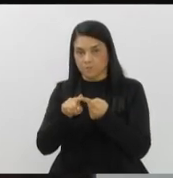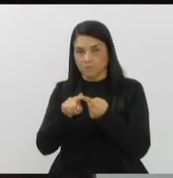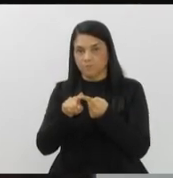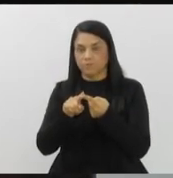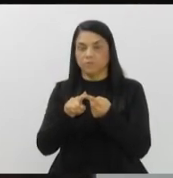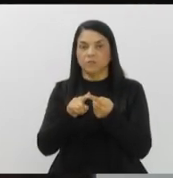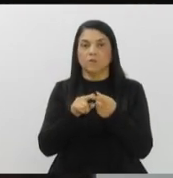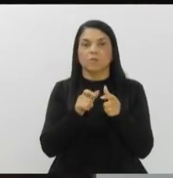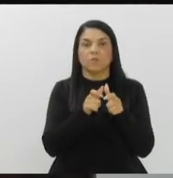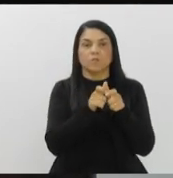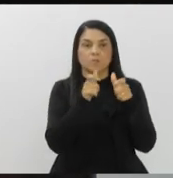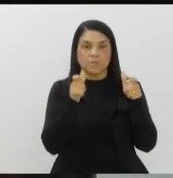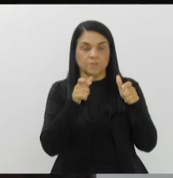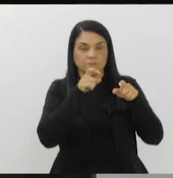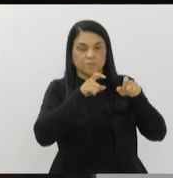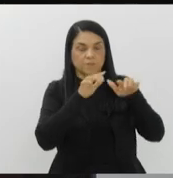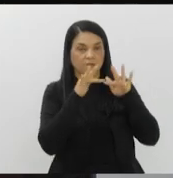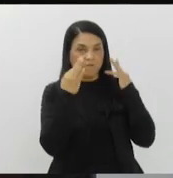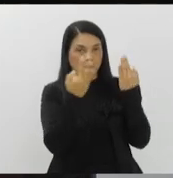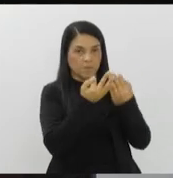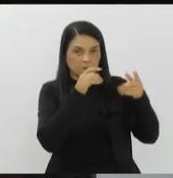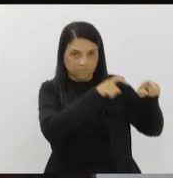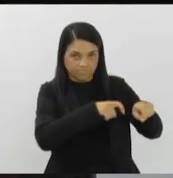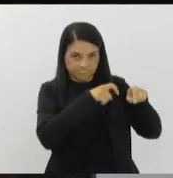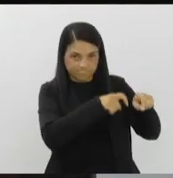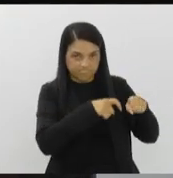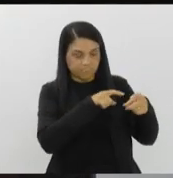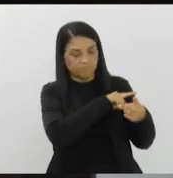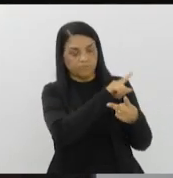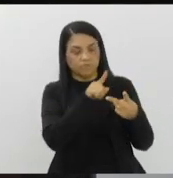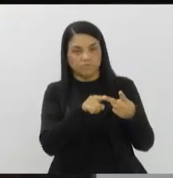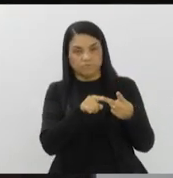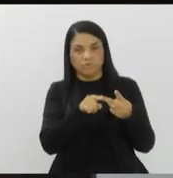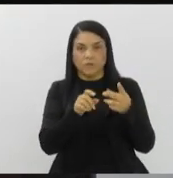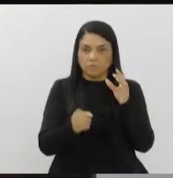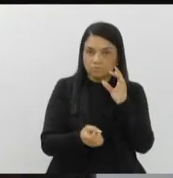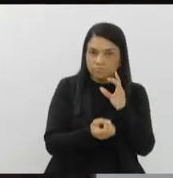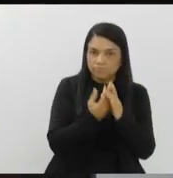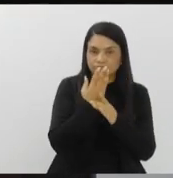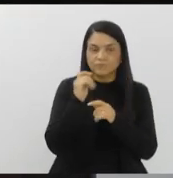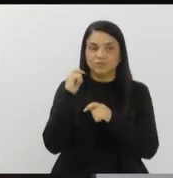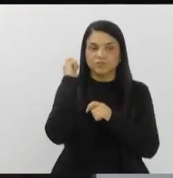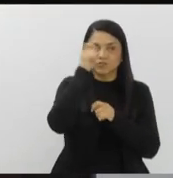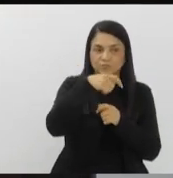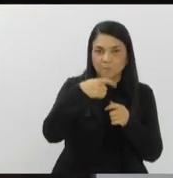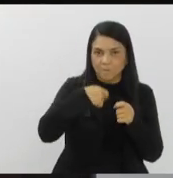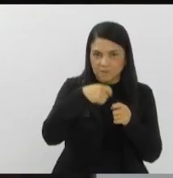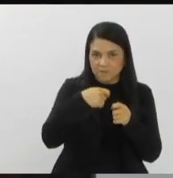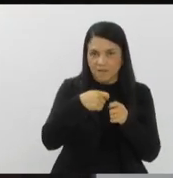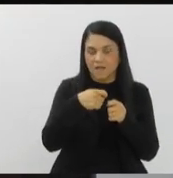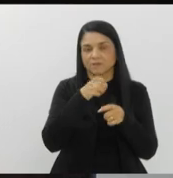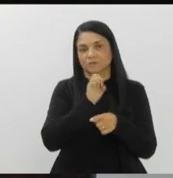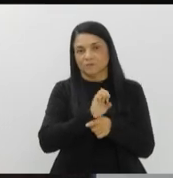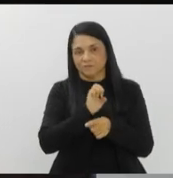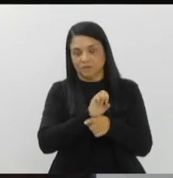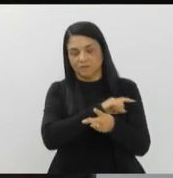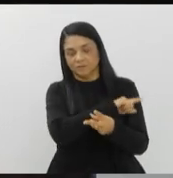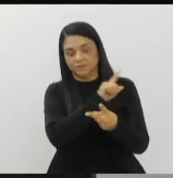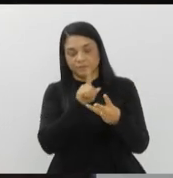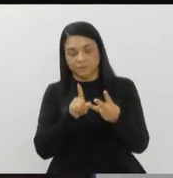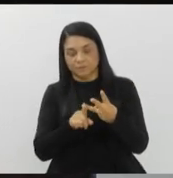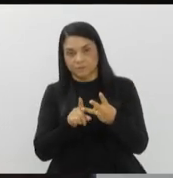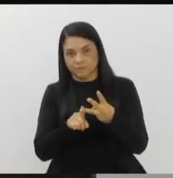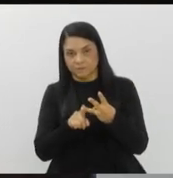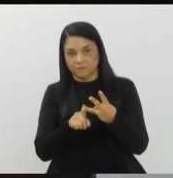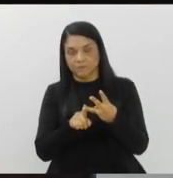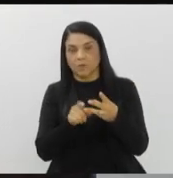agricultura familiar fluminense. O segundo é o aumento da produção de pescado no estado. E o terceiro